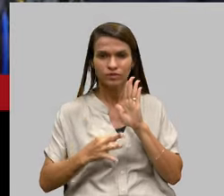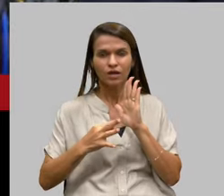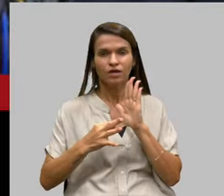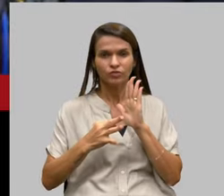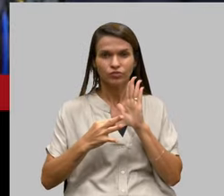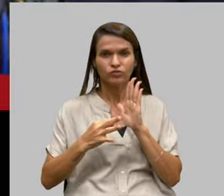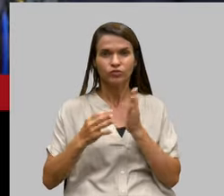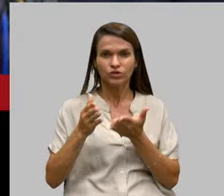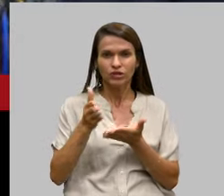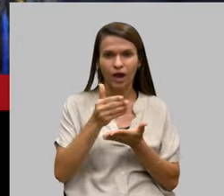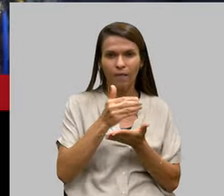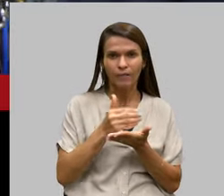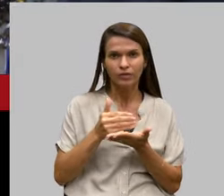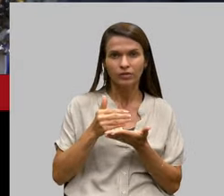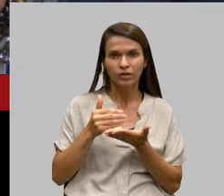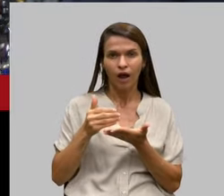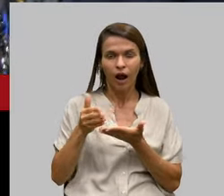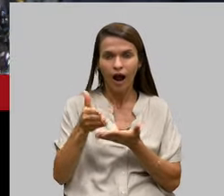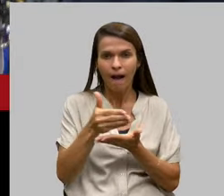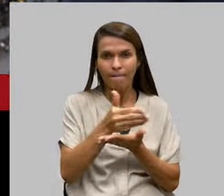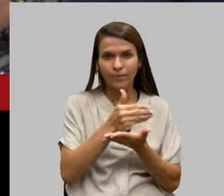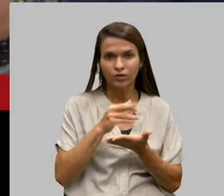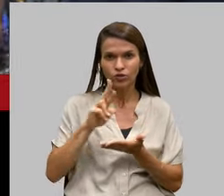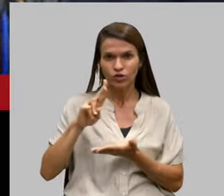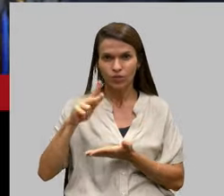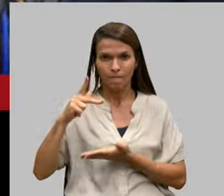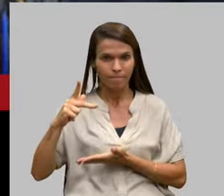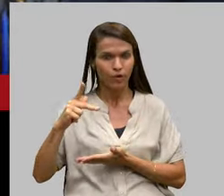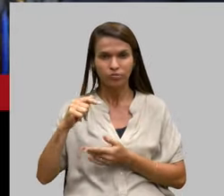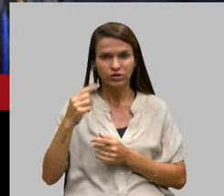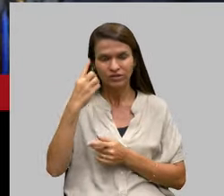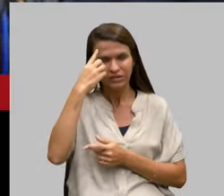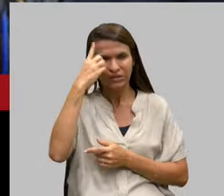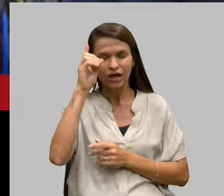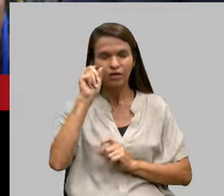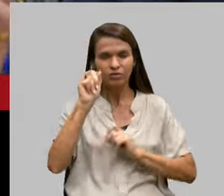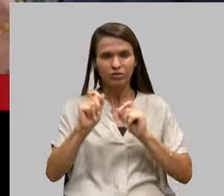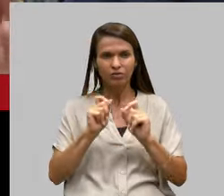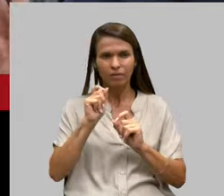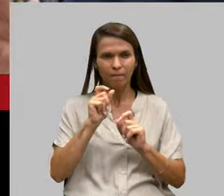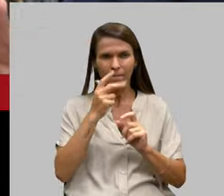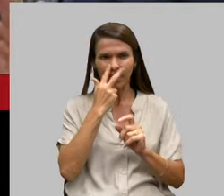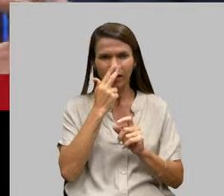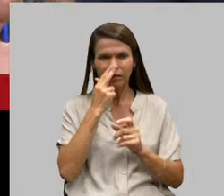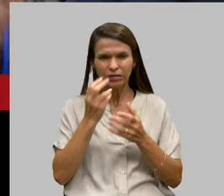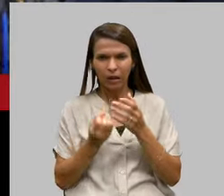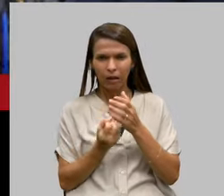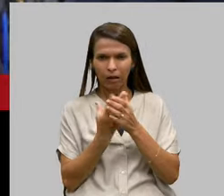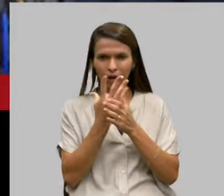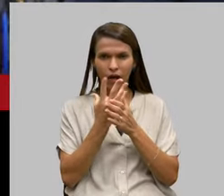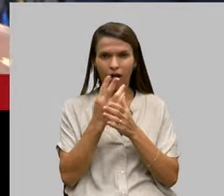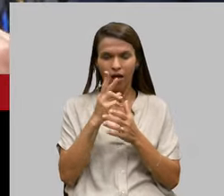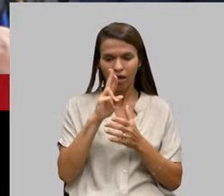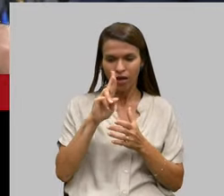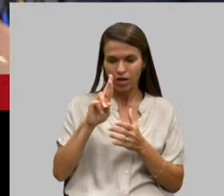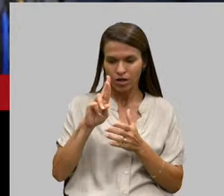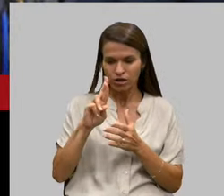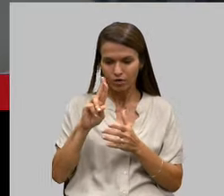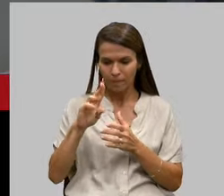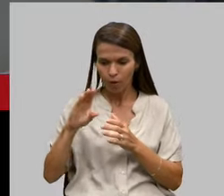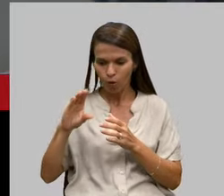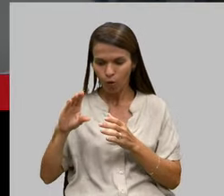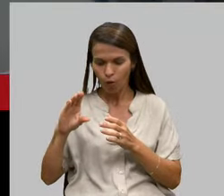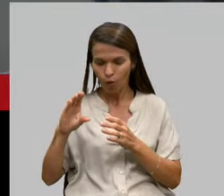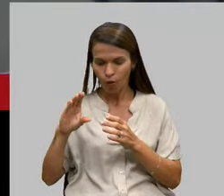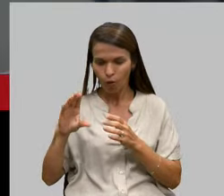no regime falar assim capitalização regime próprio que dá ideia que a gente tá querendo transformar regime próprio em regime complementar são totalmente diferentes